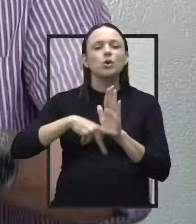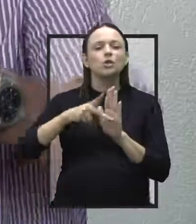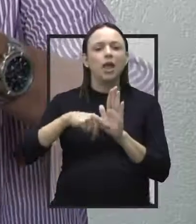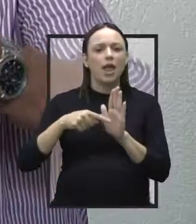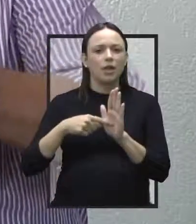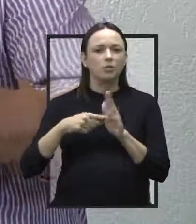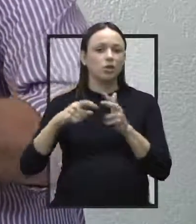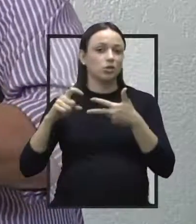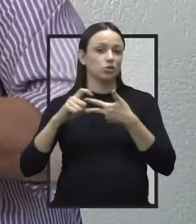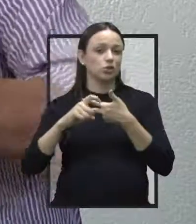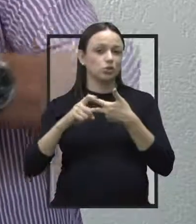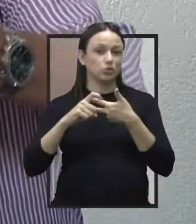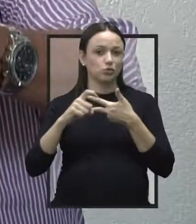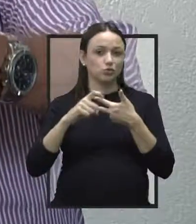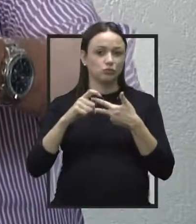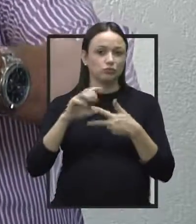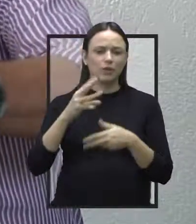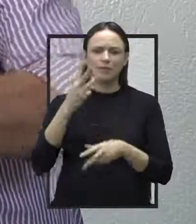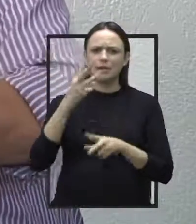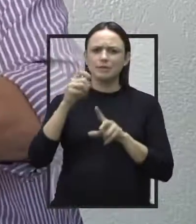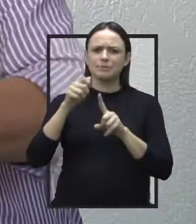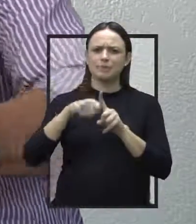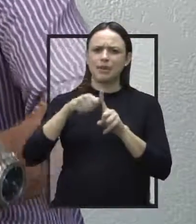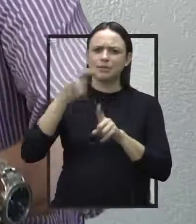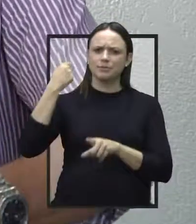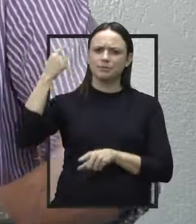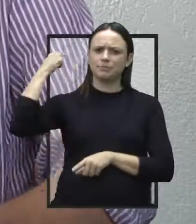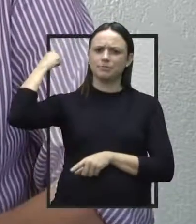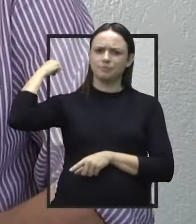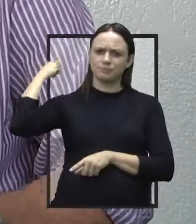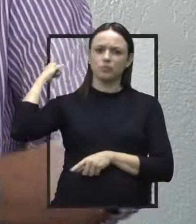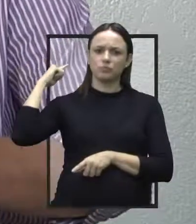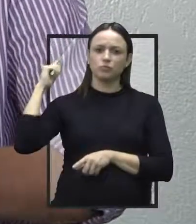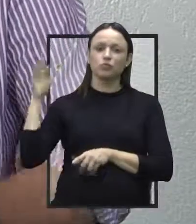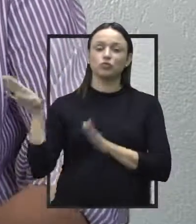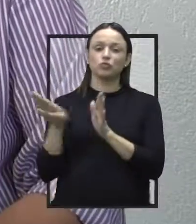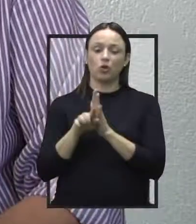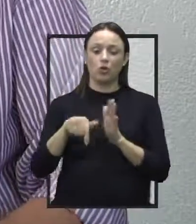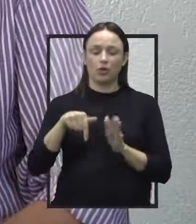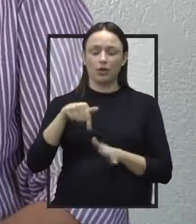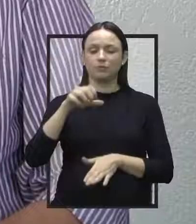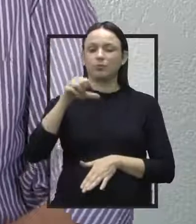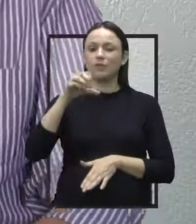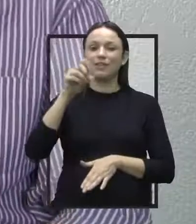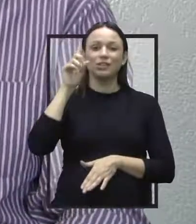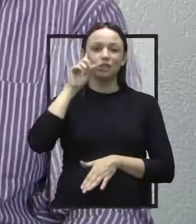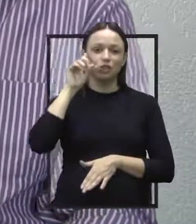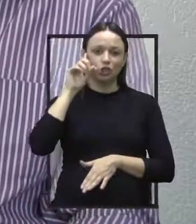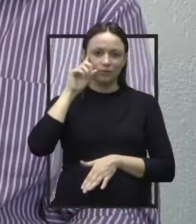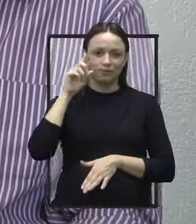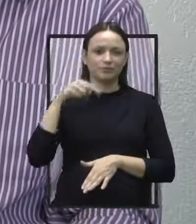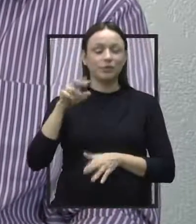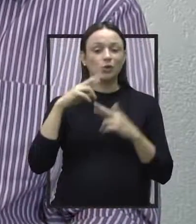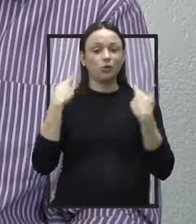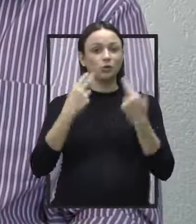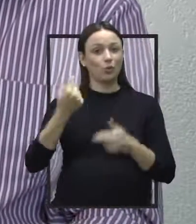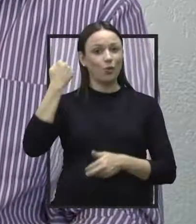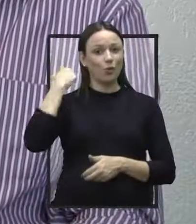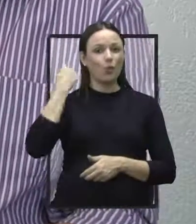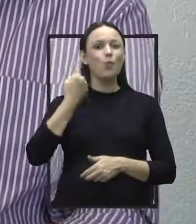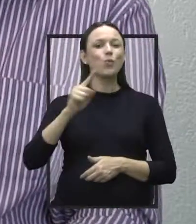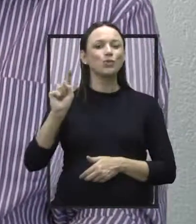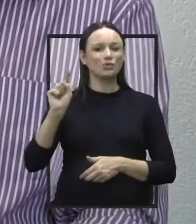Executivo, aproximadamente 3 meses atrás, o projeto chegou aqui na Câmara, 90 dias, e nessa última sessão de Câmara